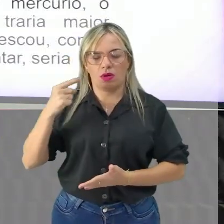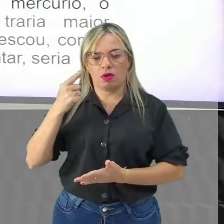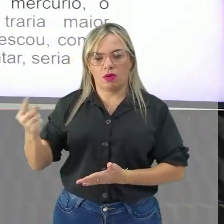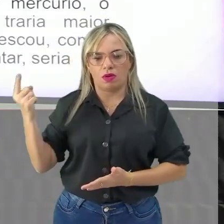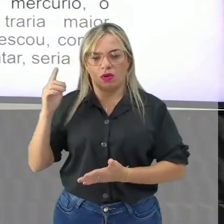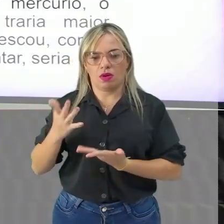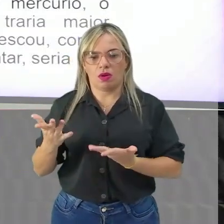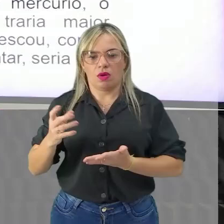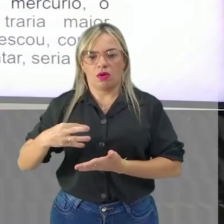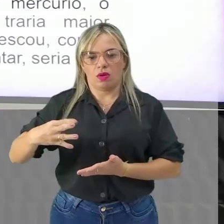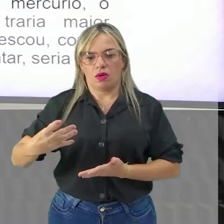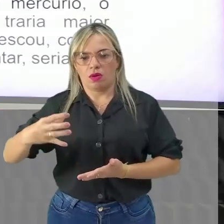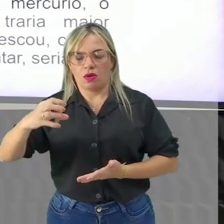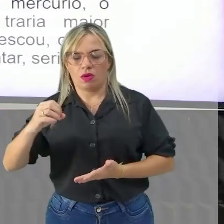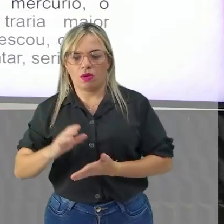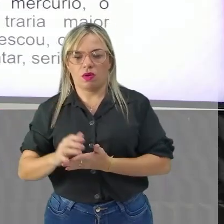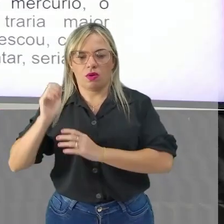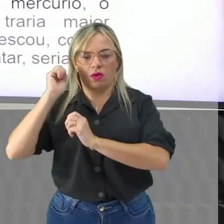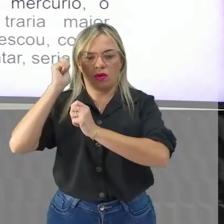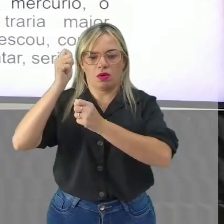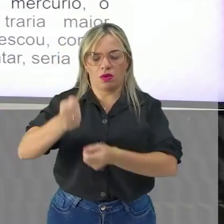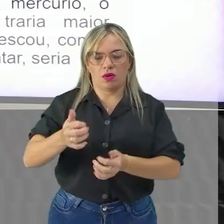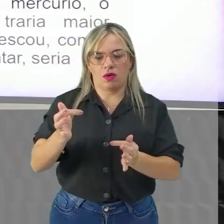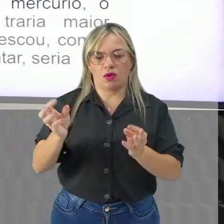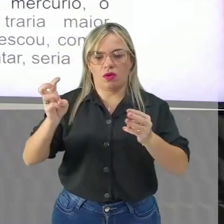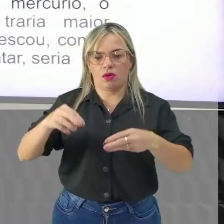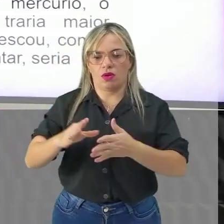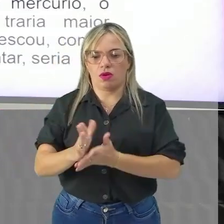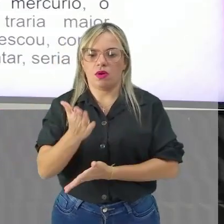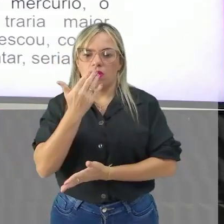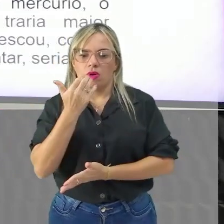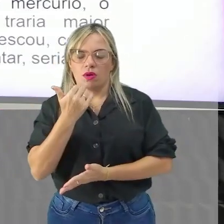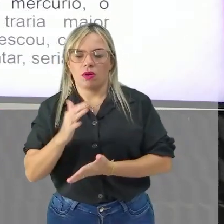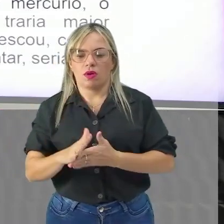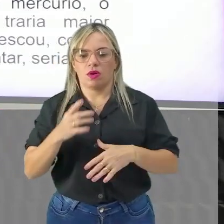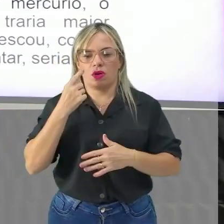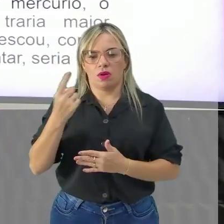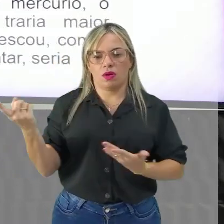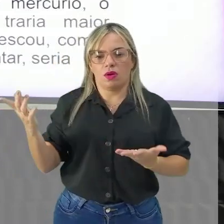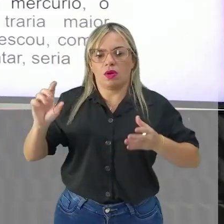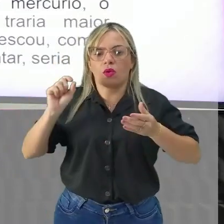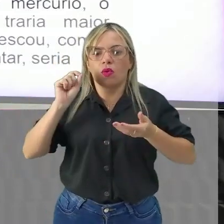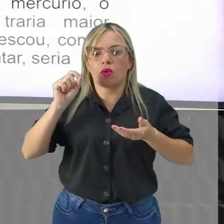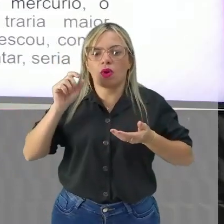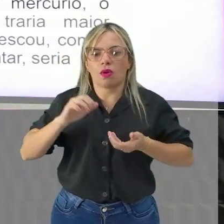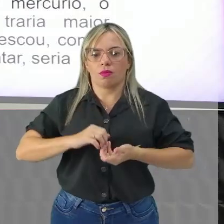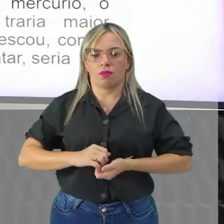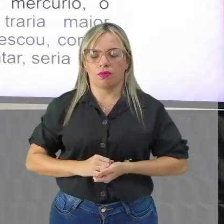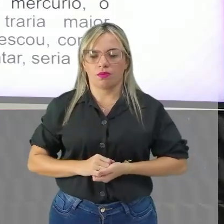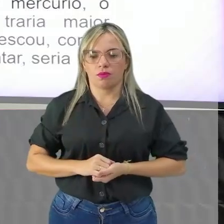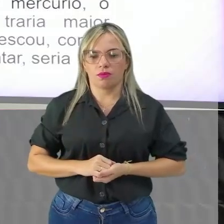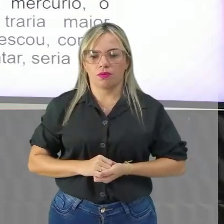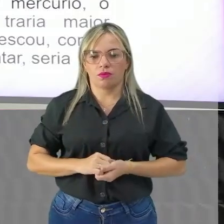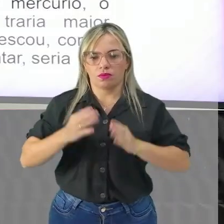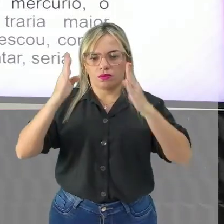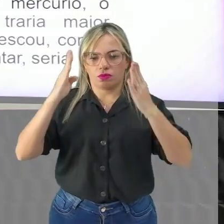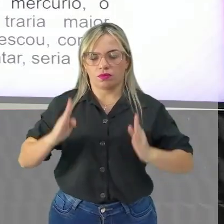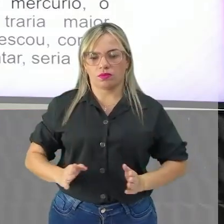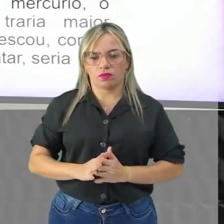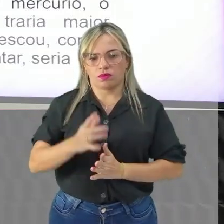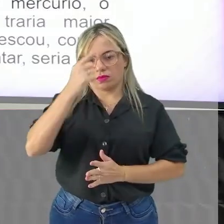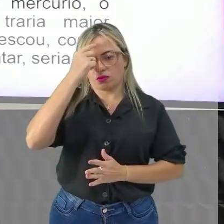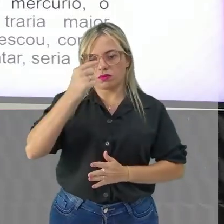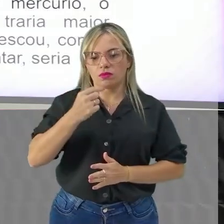para um ribeirinho, que o pescou com a finalidade de comê-lo para se alimentar, seria. Então, analisando o esquema